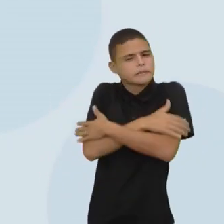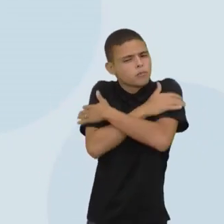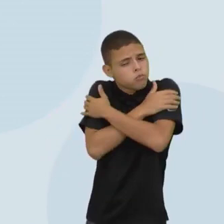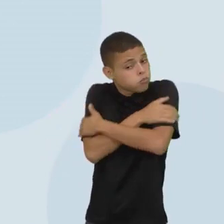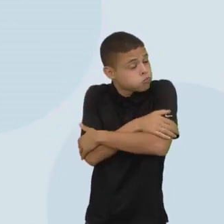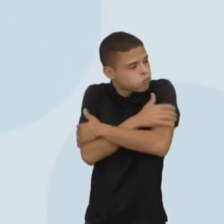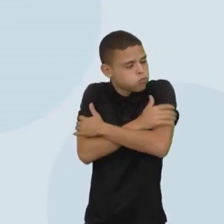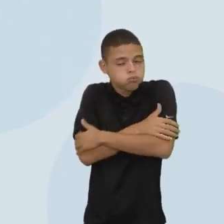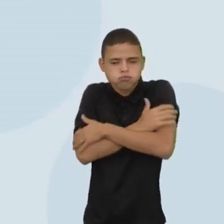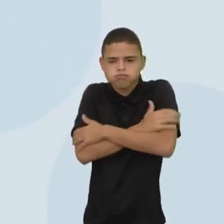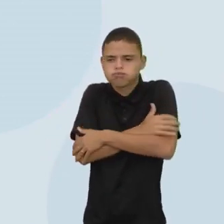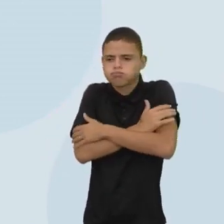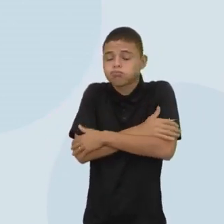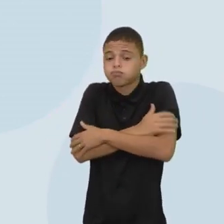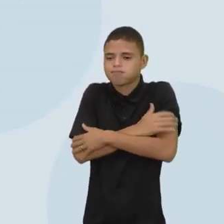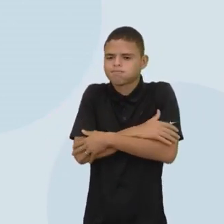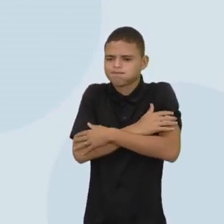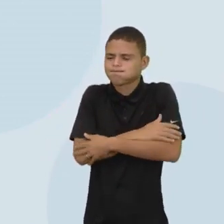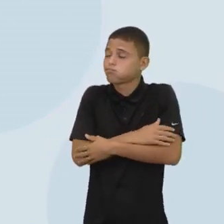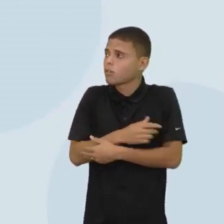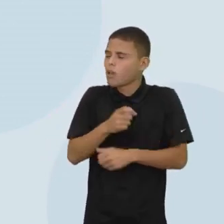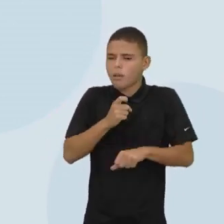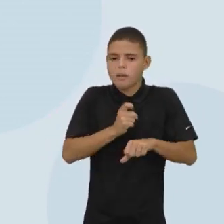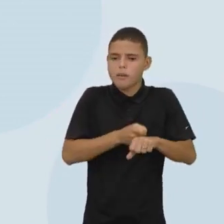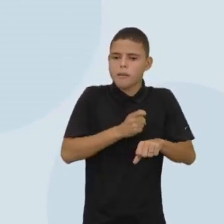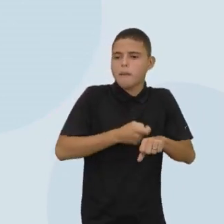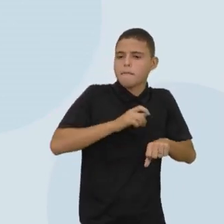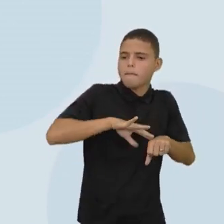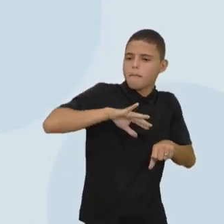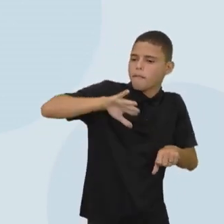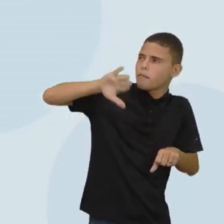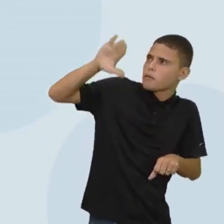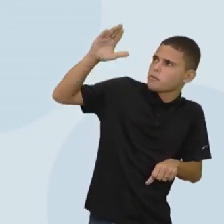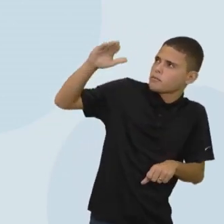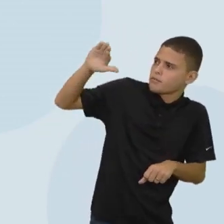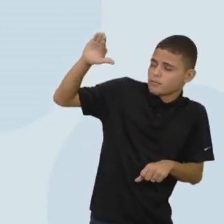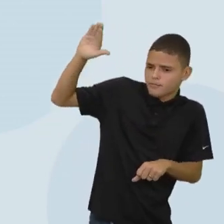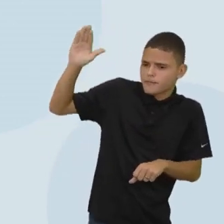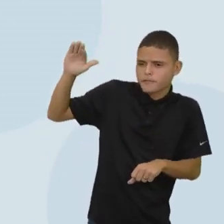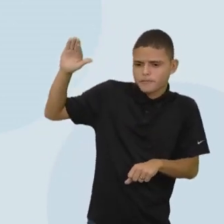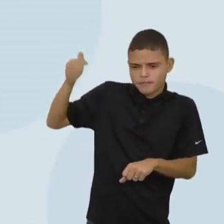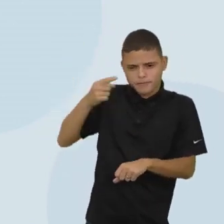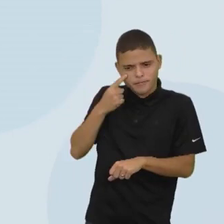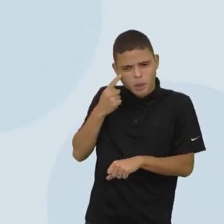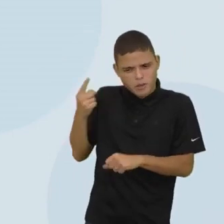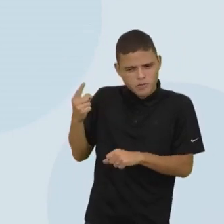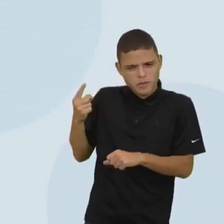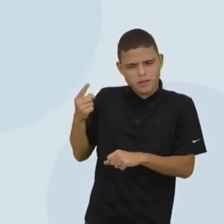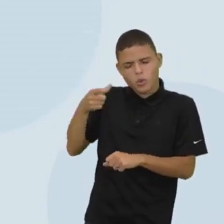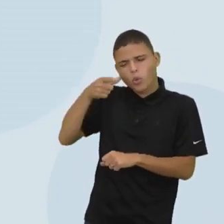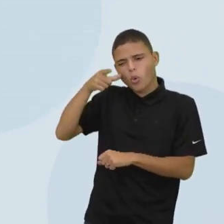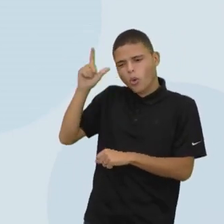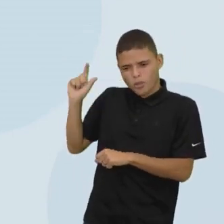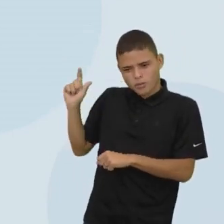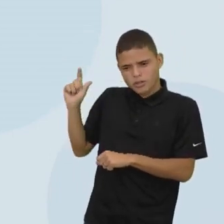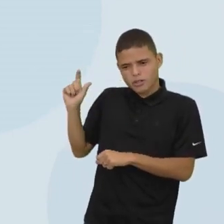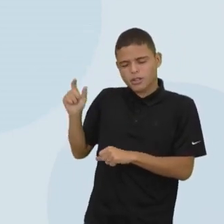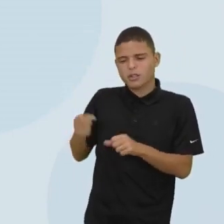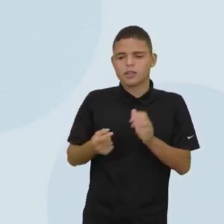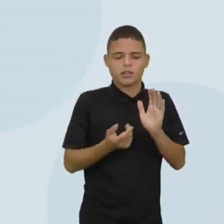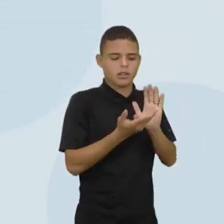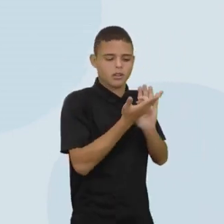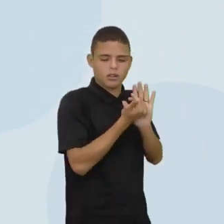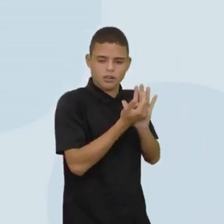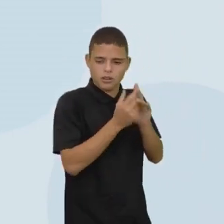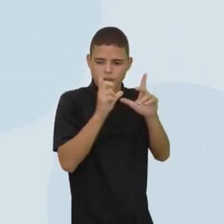são vegetações aí de elevadas latitudes, né? É o que mostrou lá no mapa, tanto é que se a gente for estudar a América